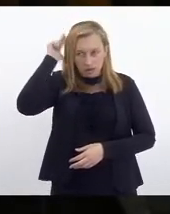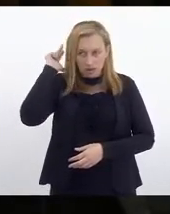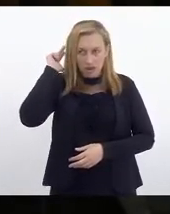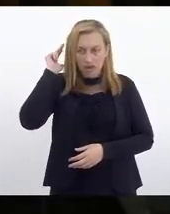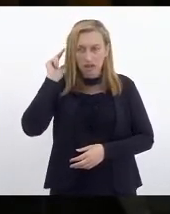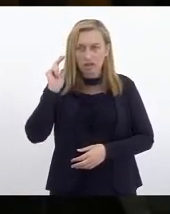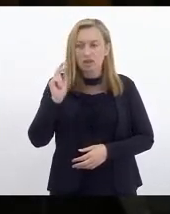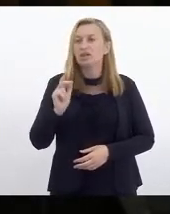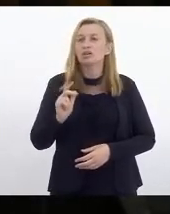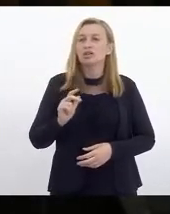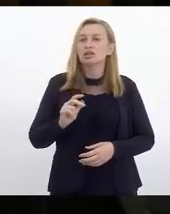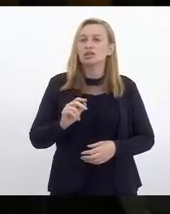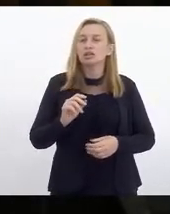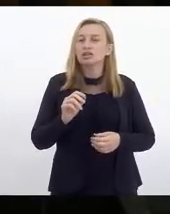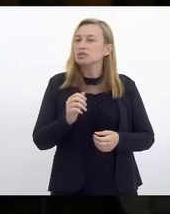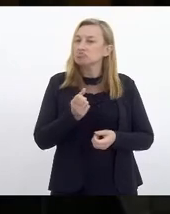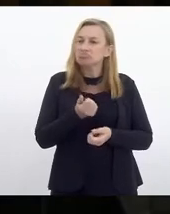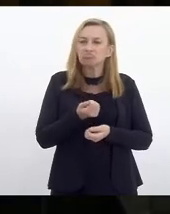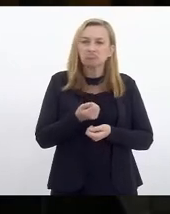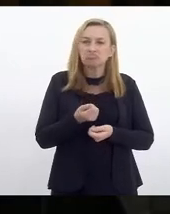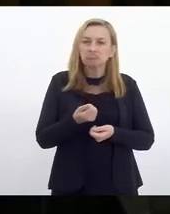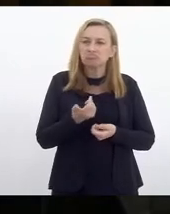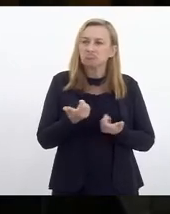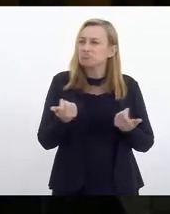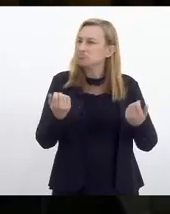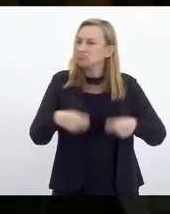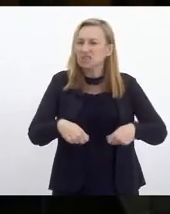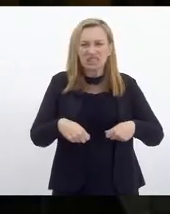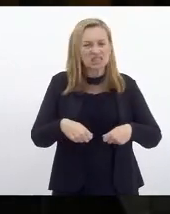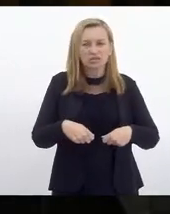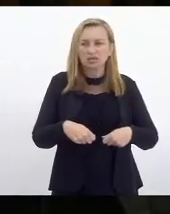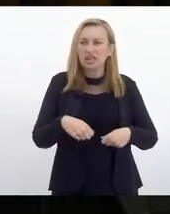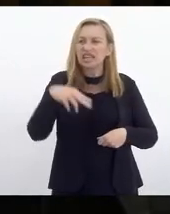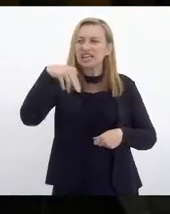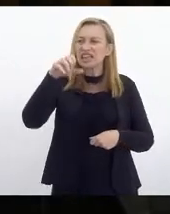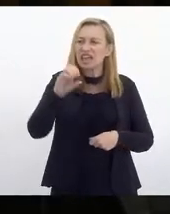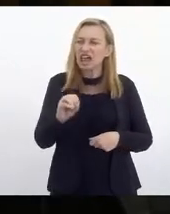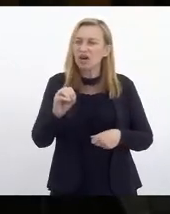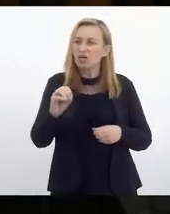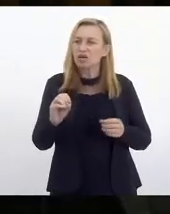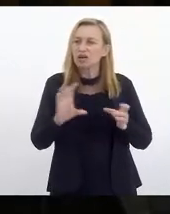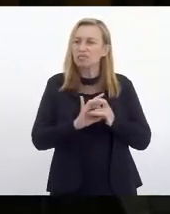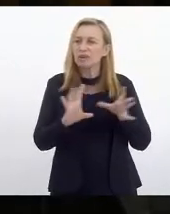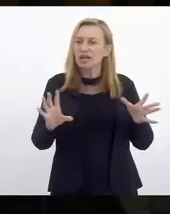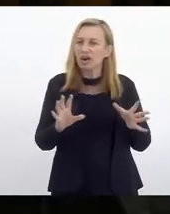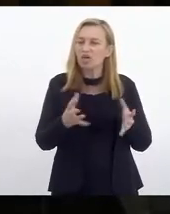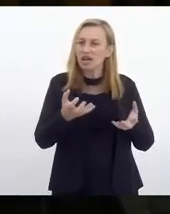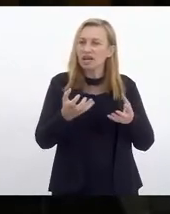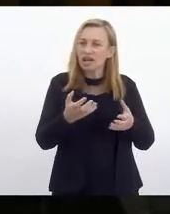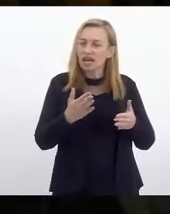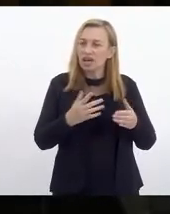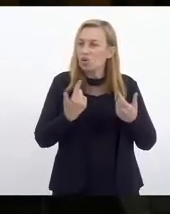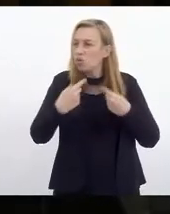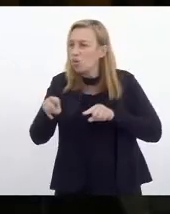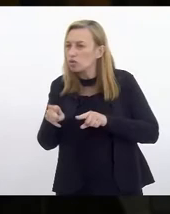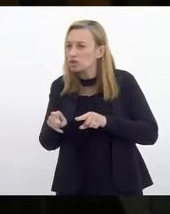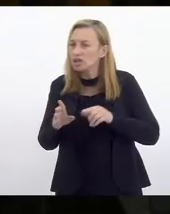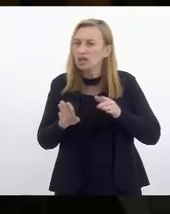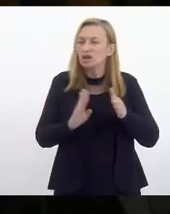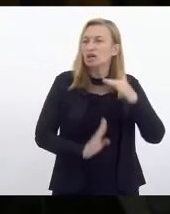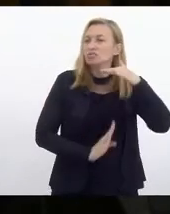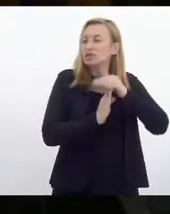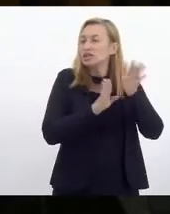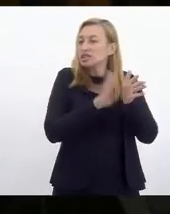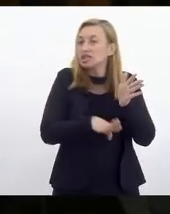incompetente neoliberal, está propondo furar o teto de gastos. Ontem a